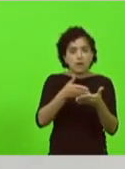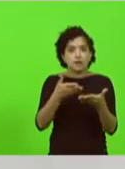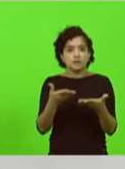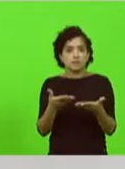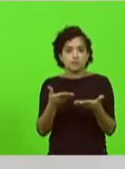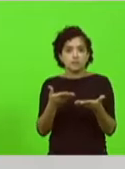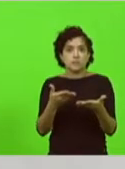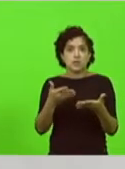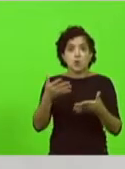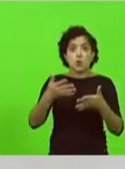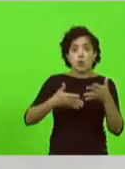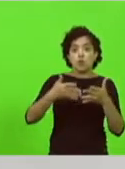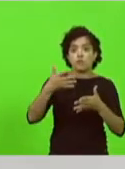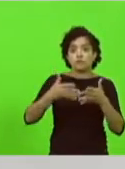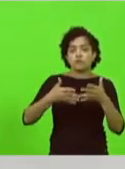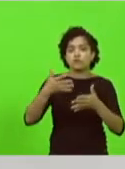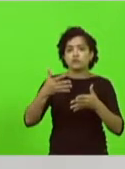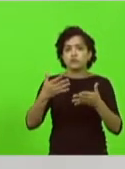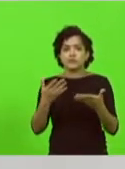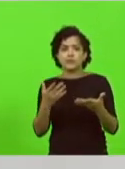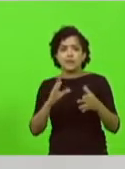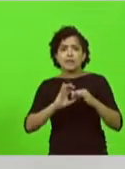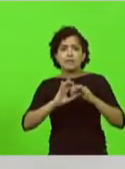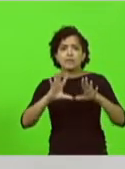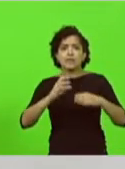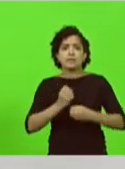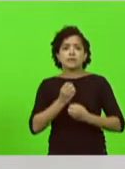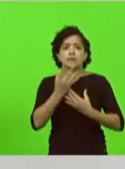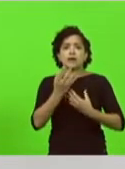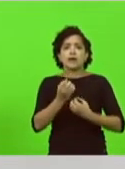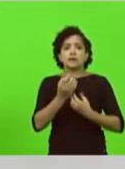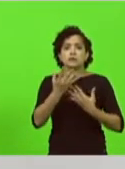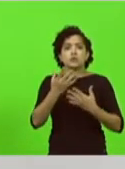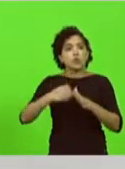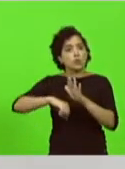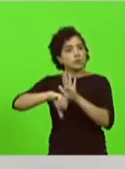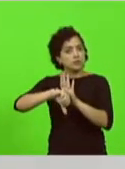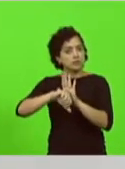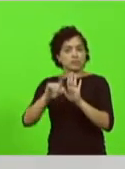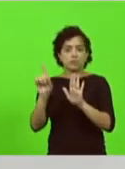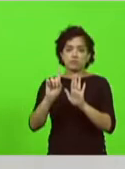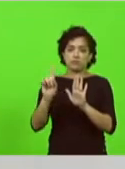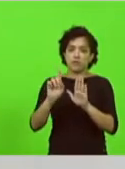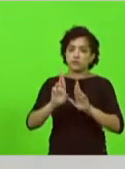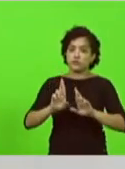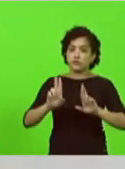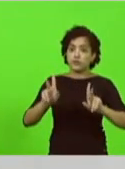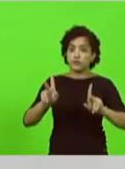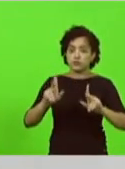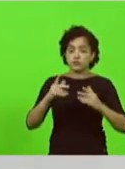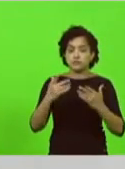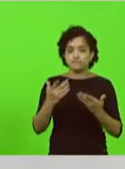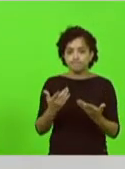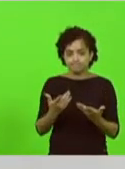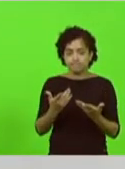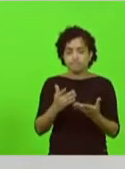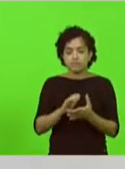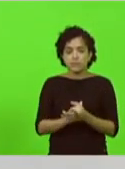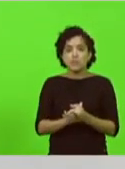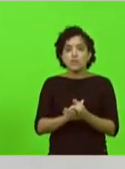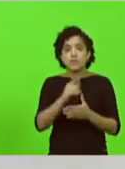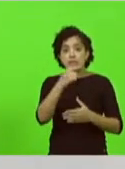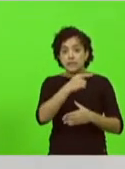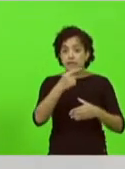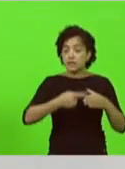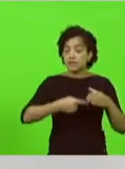em hipótese alguma, liberdade de expressão com crime. Na Comissão de Defesa dos Direitos da Pessoa